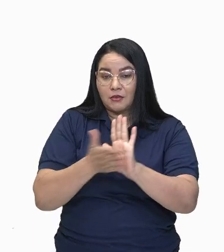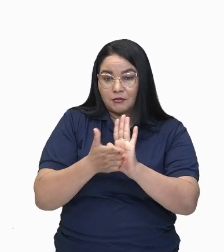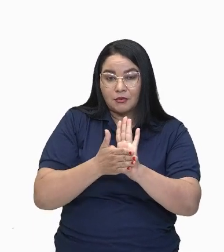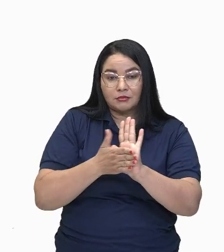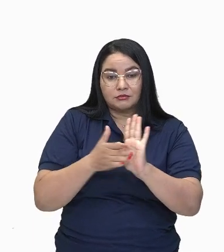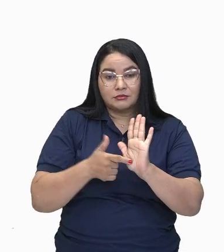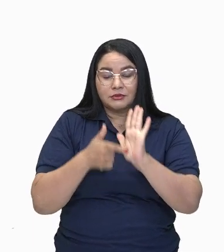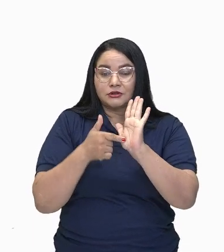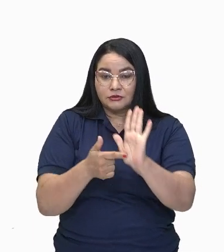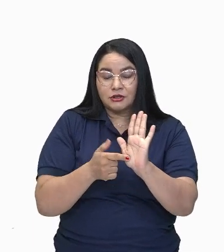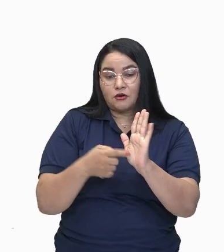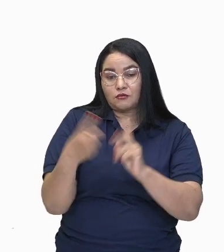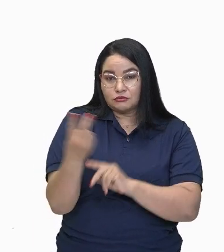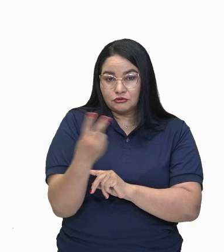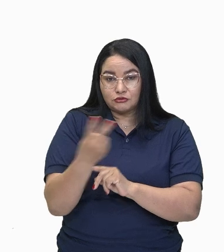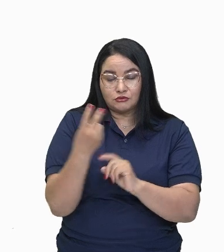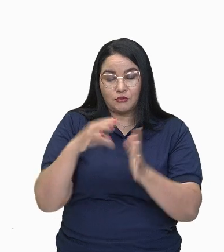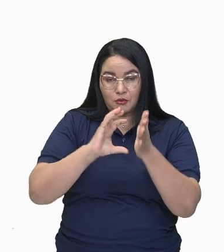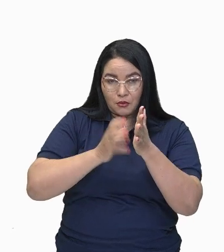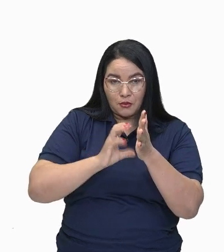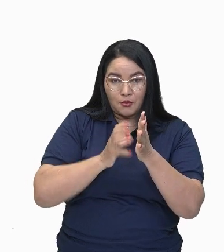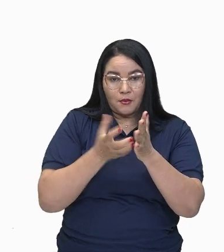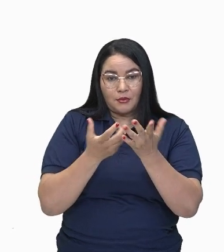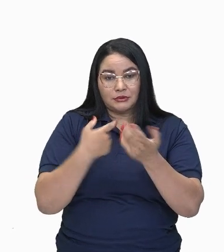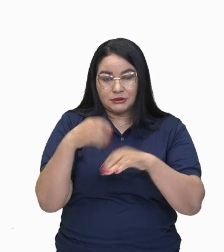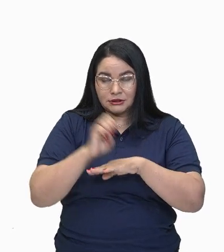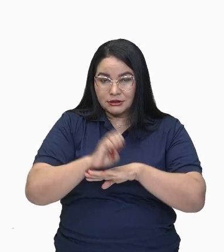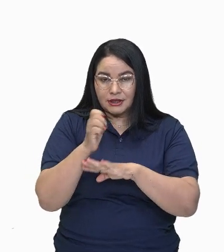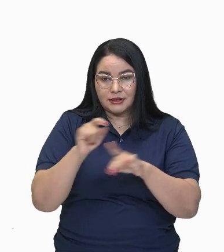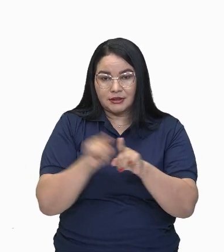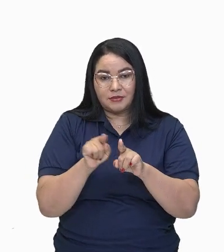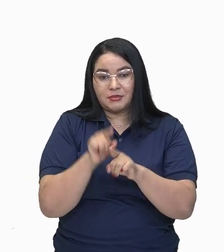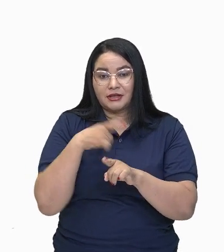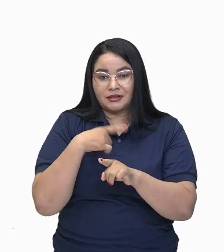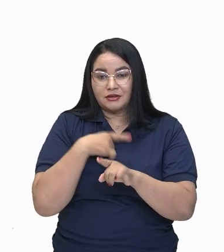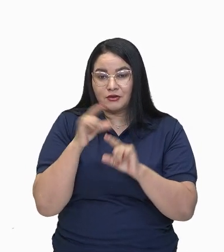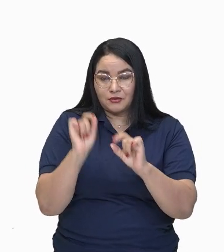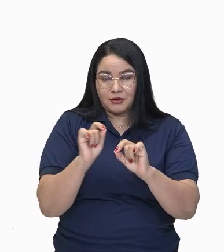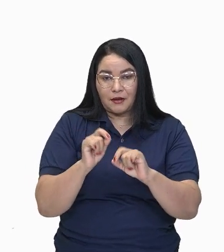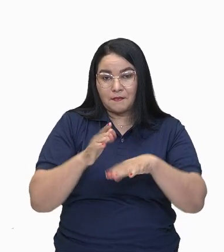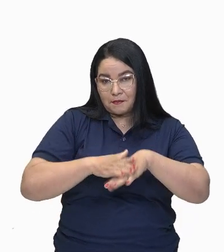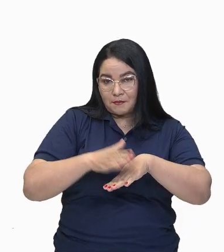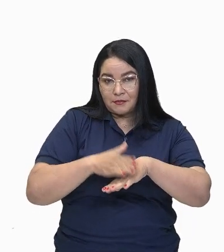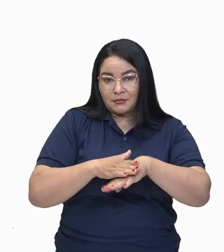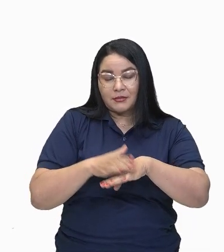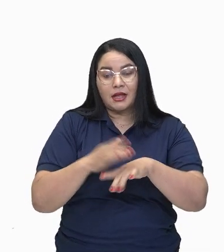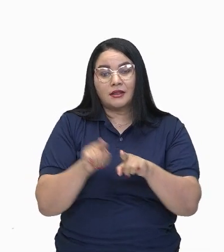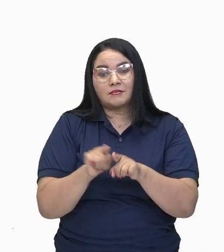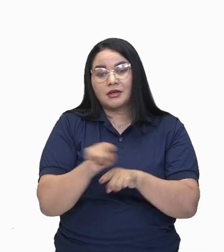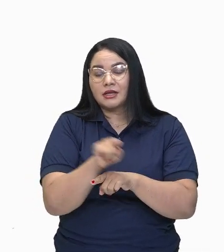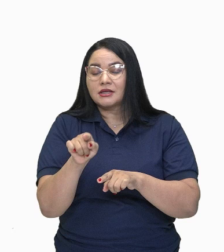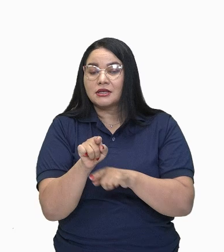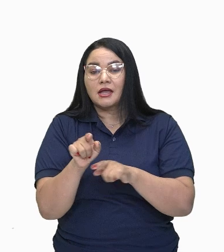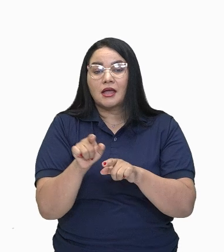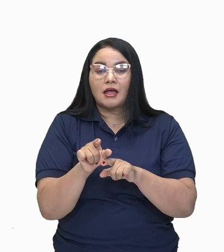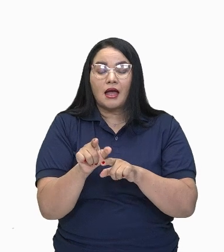proporcionar que esses dois partidos, esses dois estados, tenham, né, o monopólio, a hegemonia, né, do